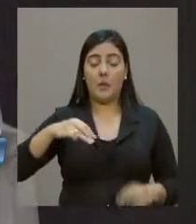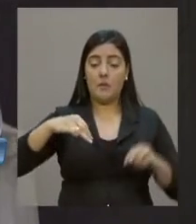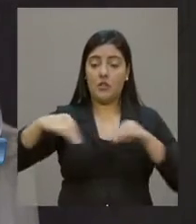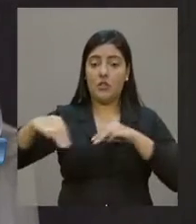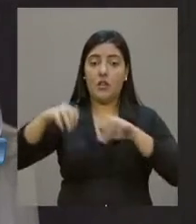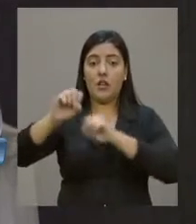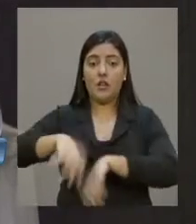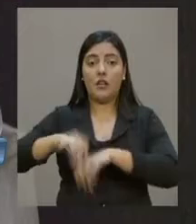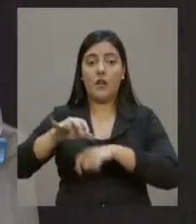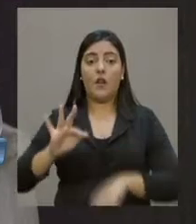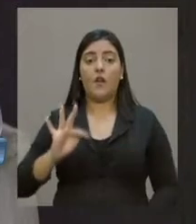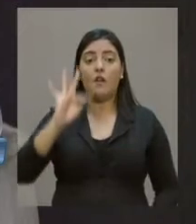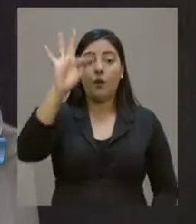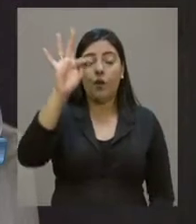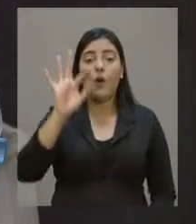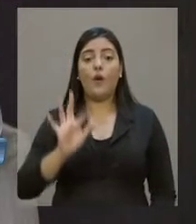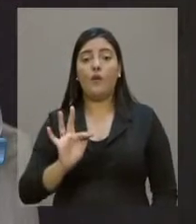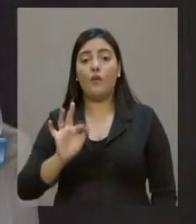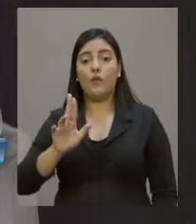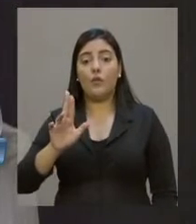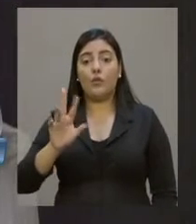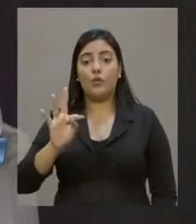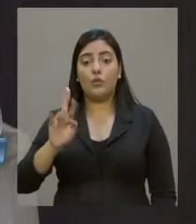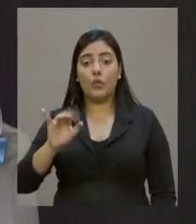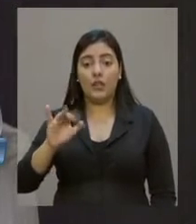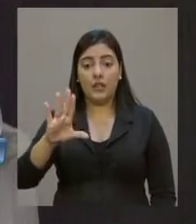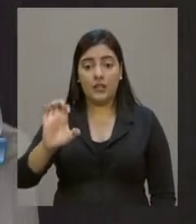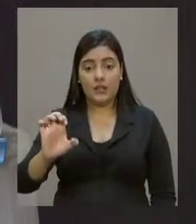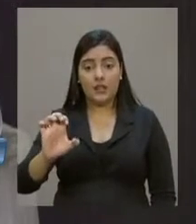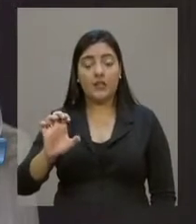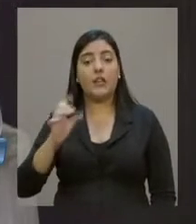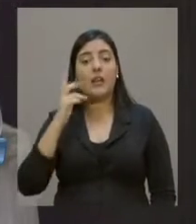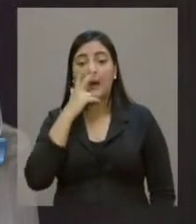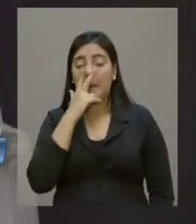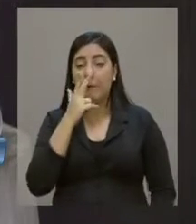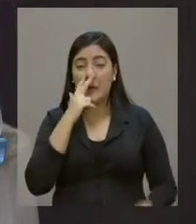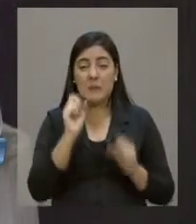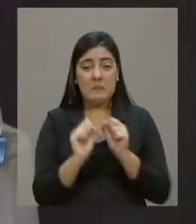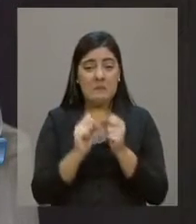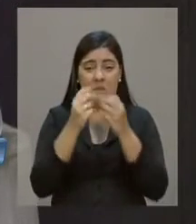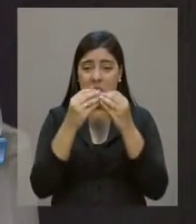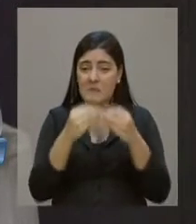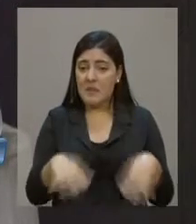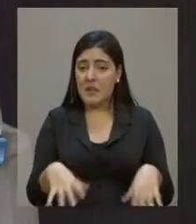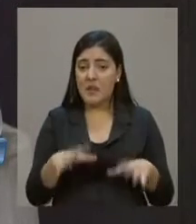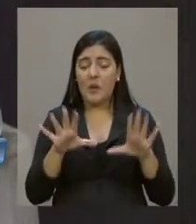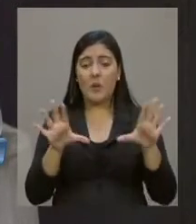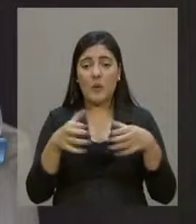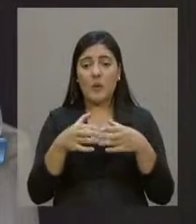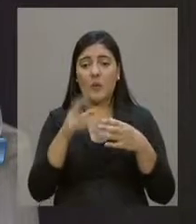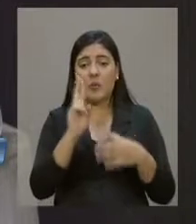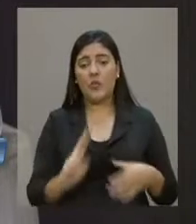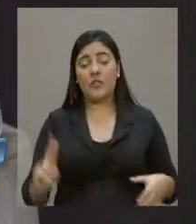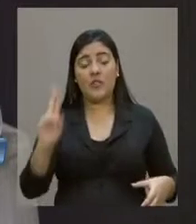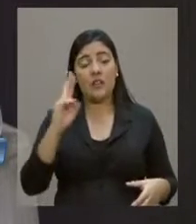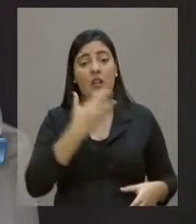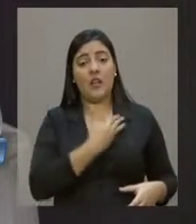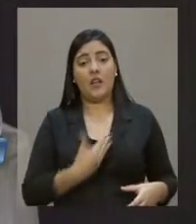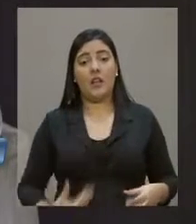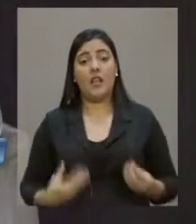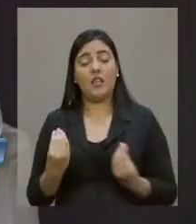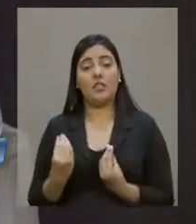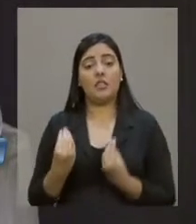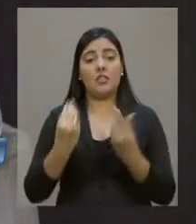um programa chamado Futurice, que, na verdade, é um passado. Ele quer desmantelar a rede de universidades públicas para